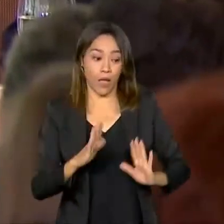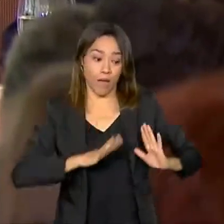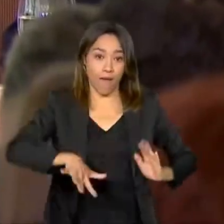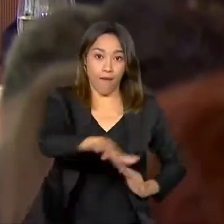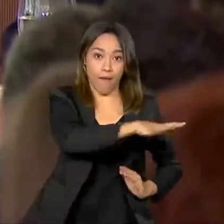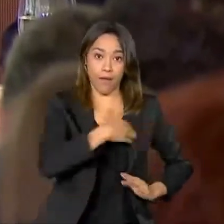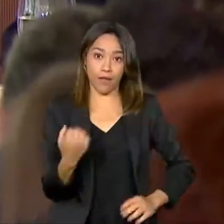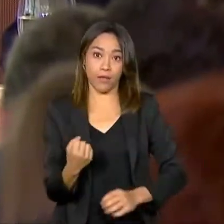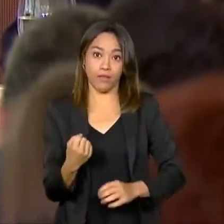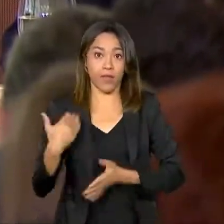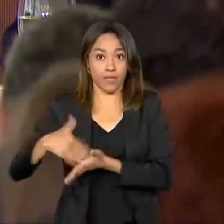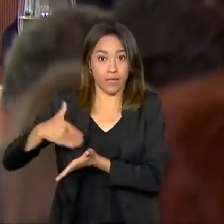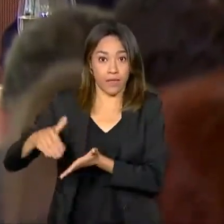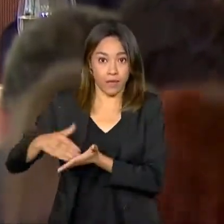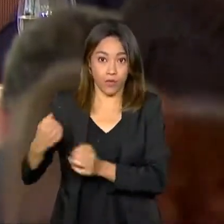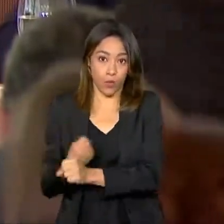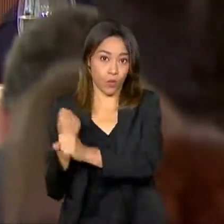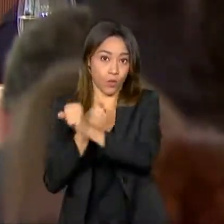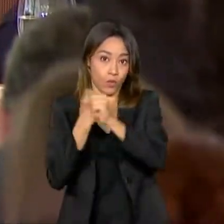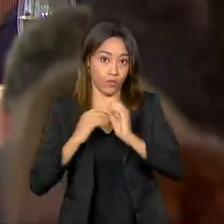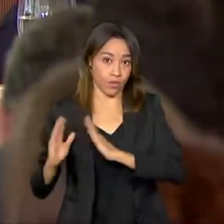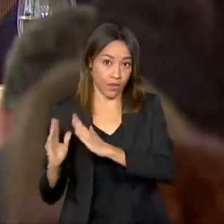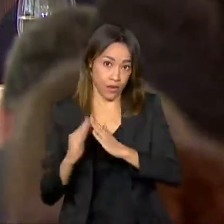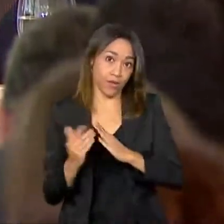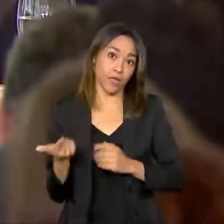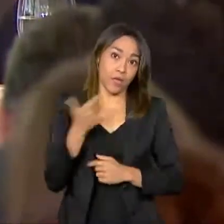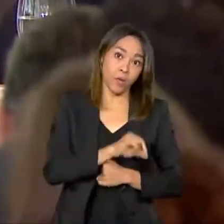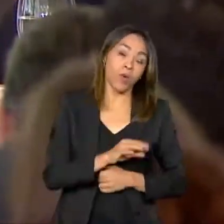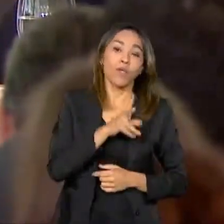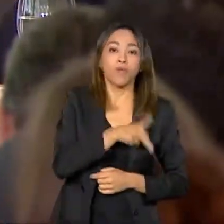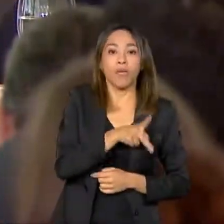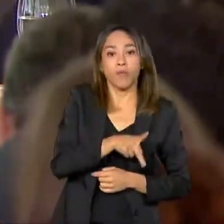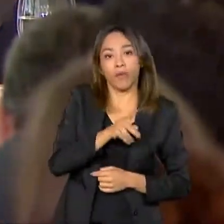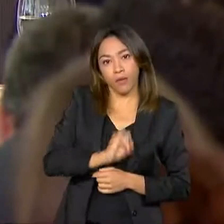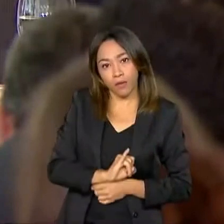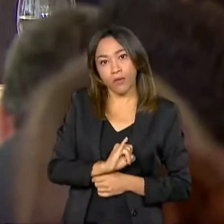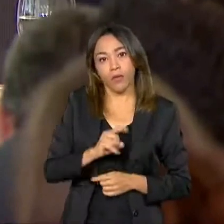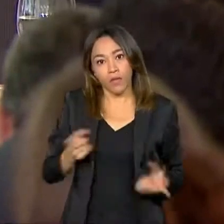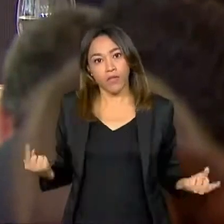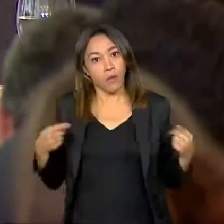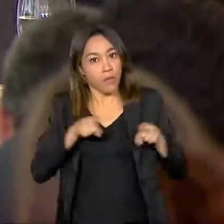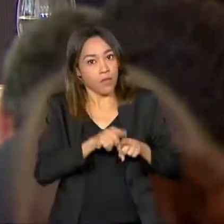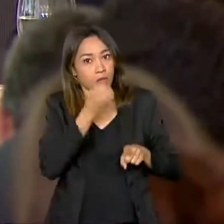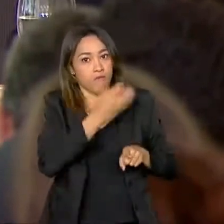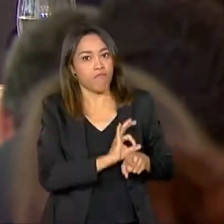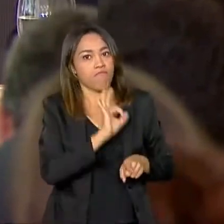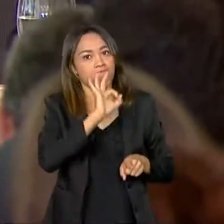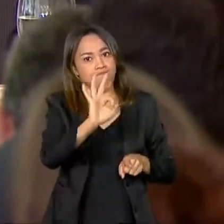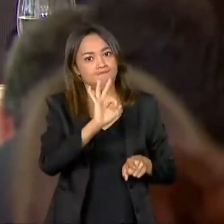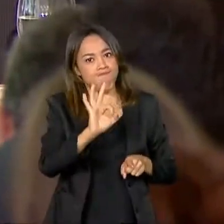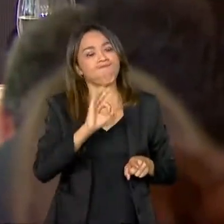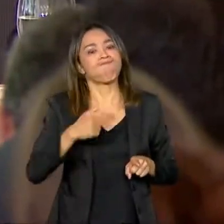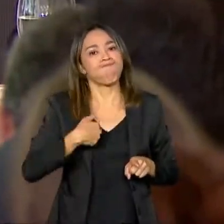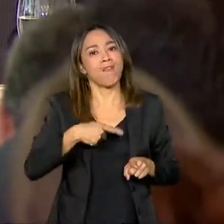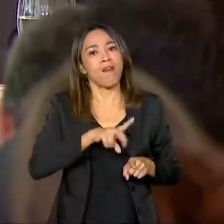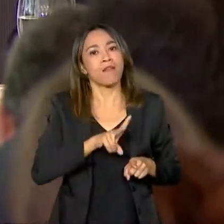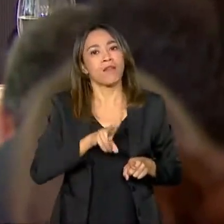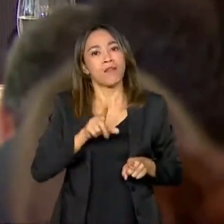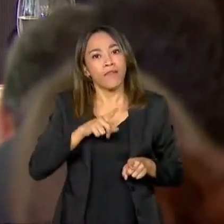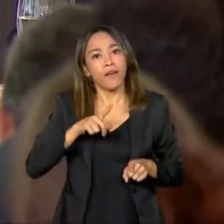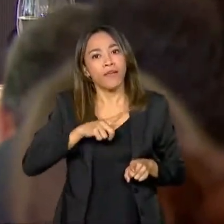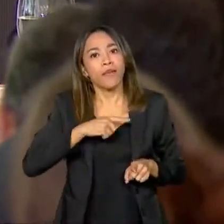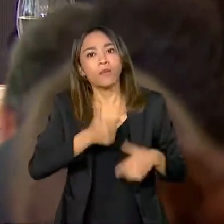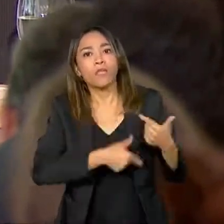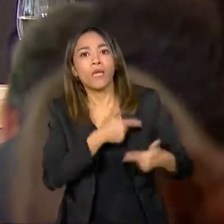a Secretaria de Habitação junto com a secretaria do PPI que também será uma parceria importante Nossa vai também tem feito trabalho de ppps